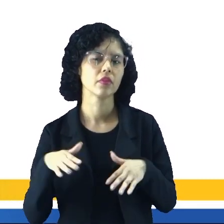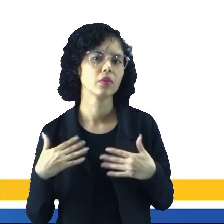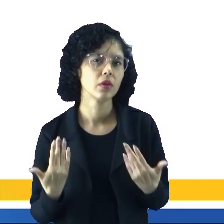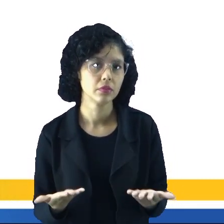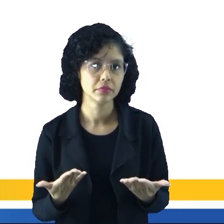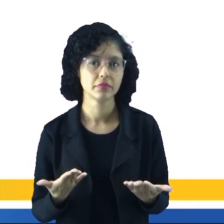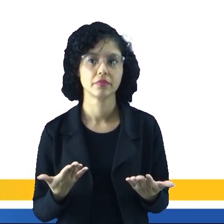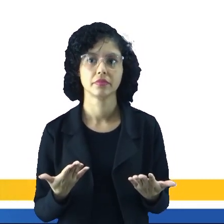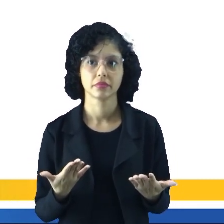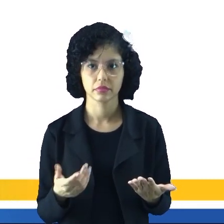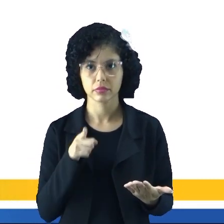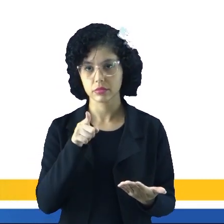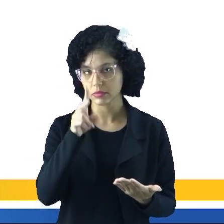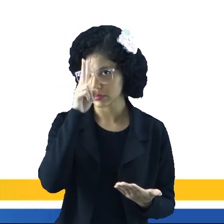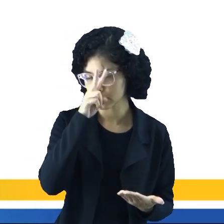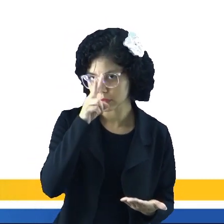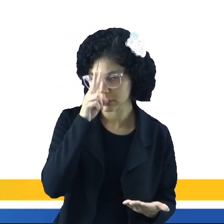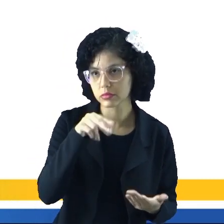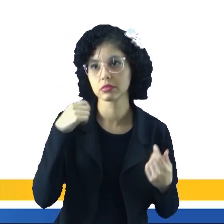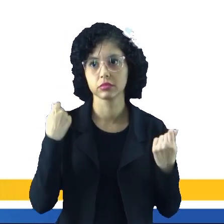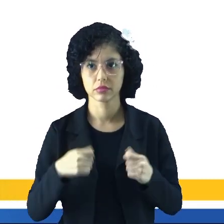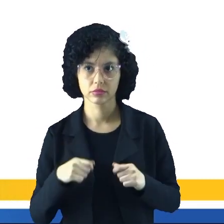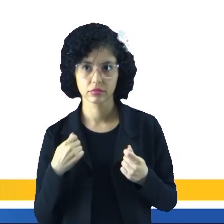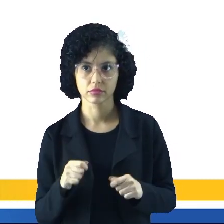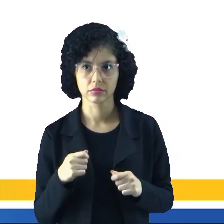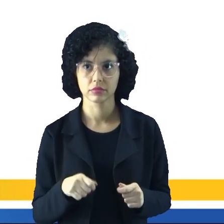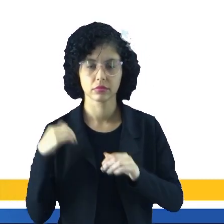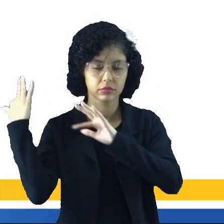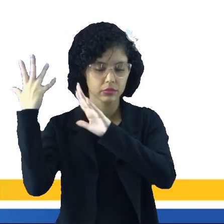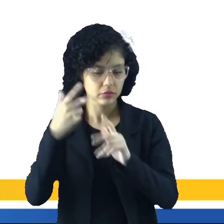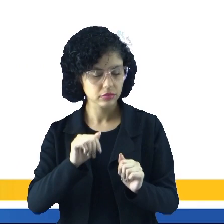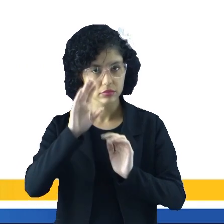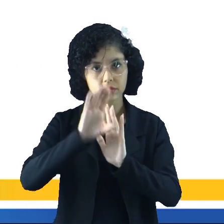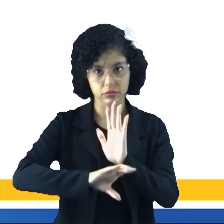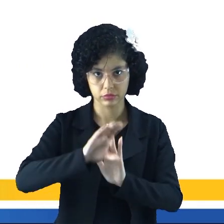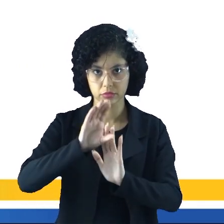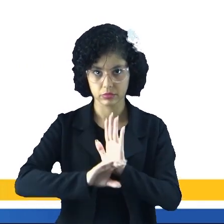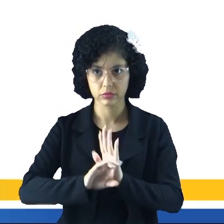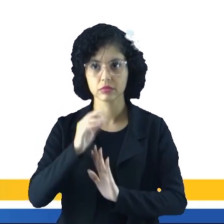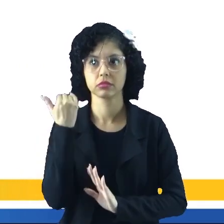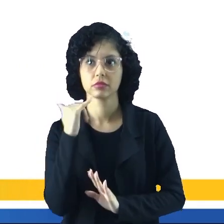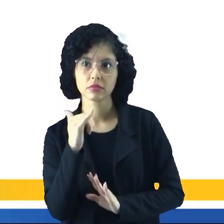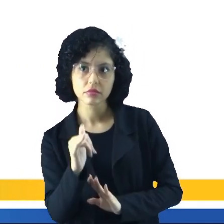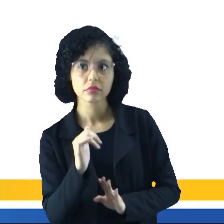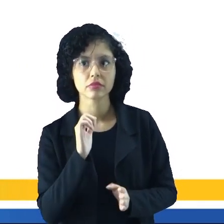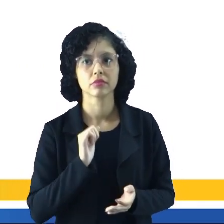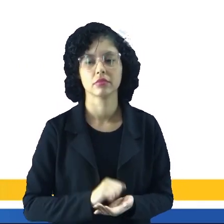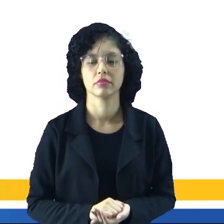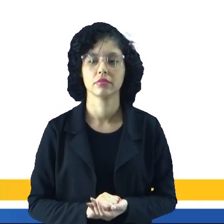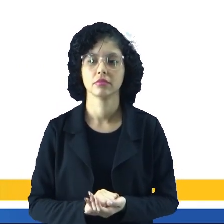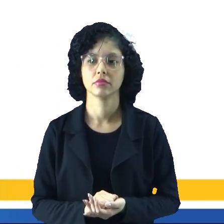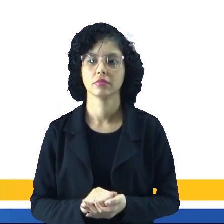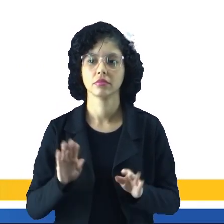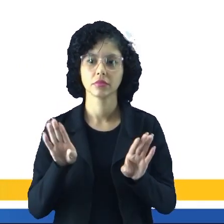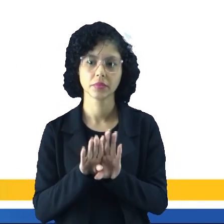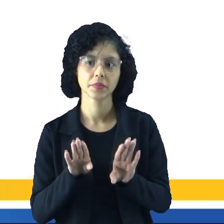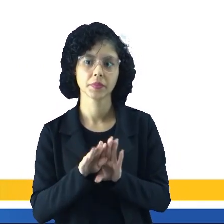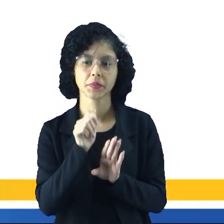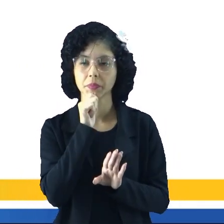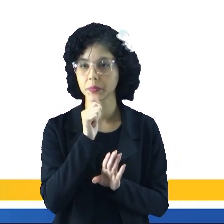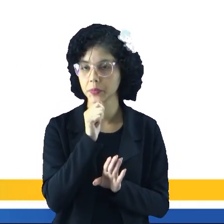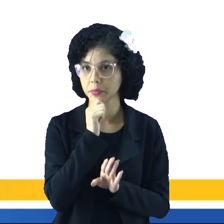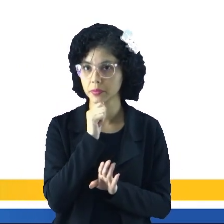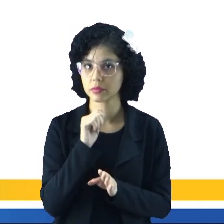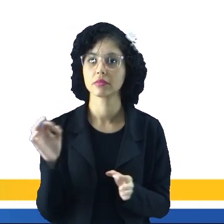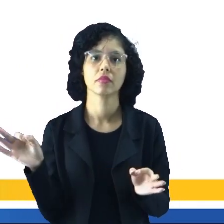né? Lembrando que você precisa, né, revisar aqueles conteúdos de carga elétrica, né? O fenômeno dos